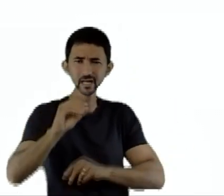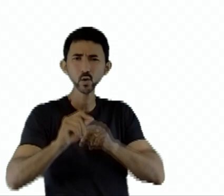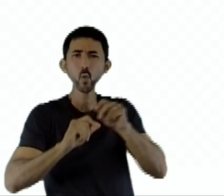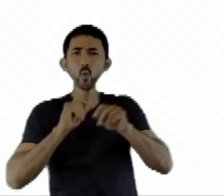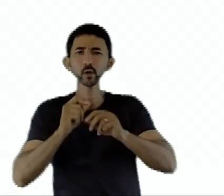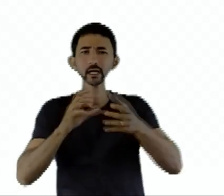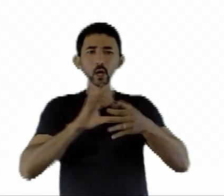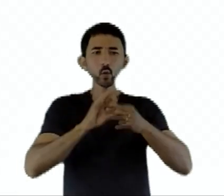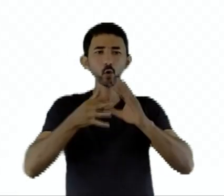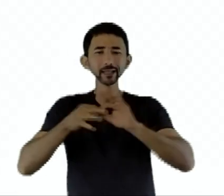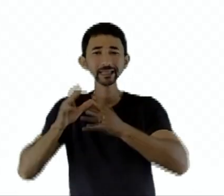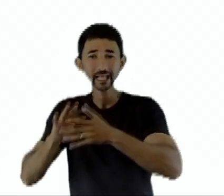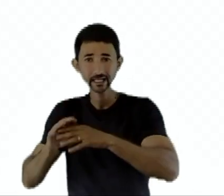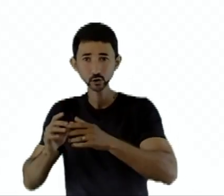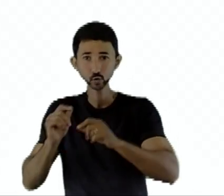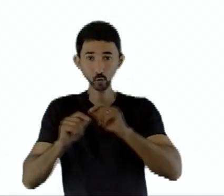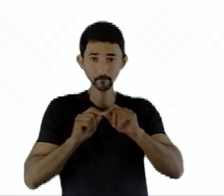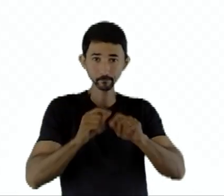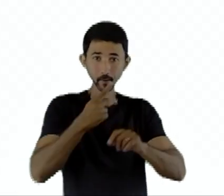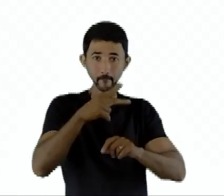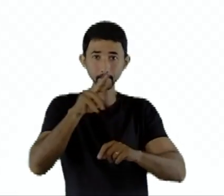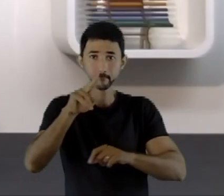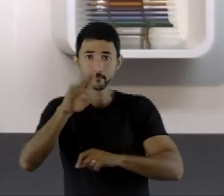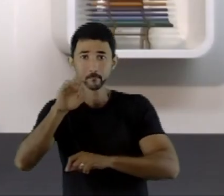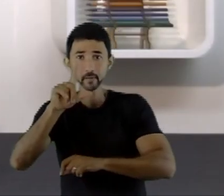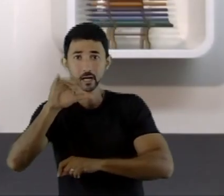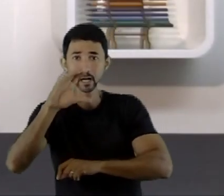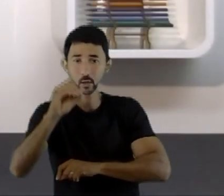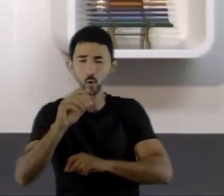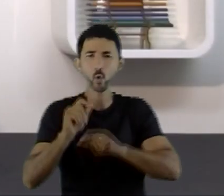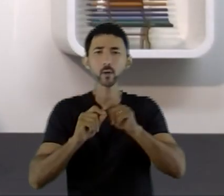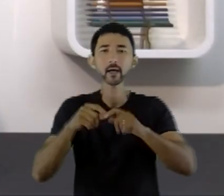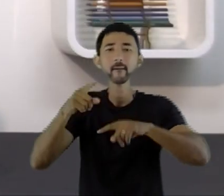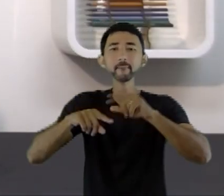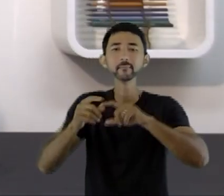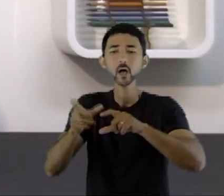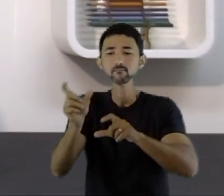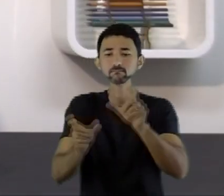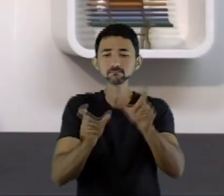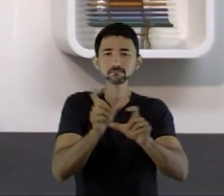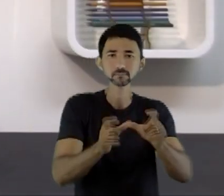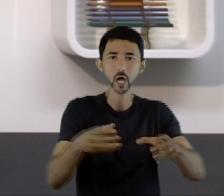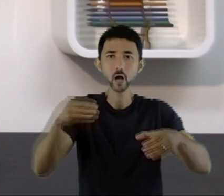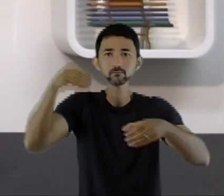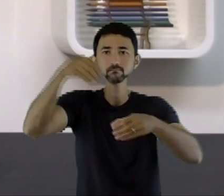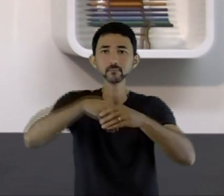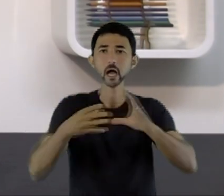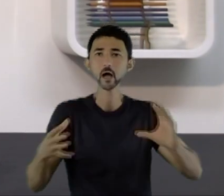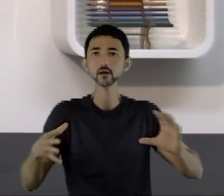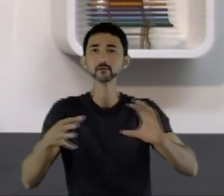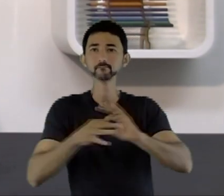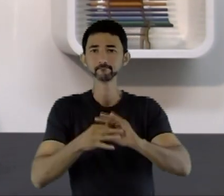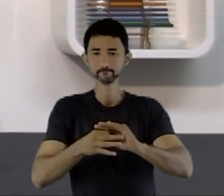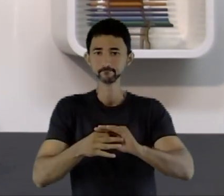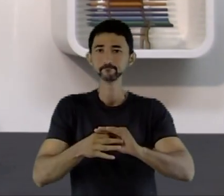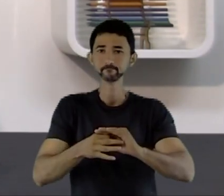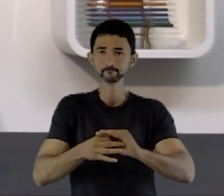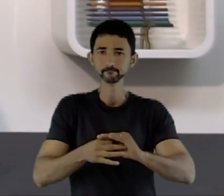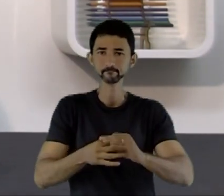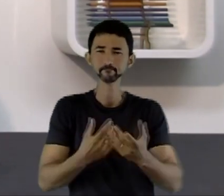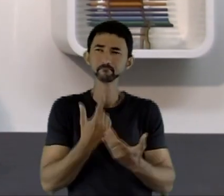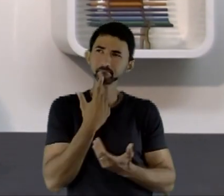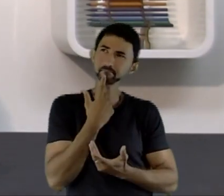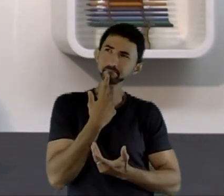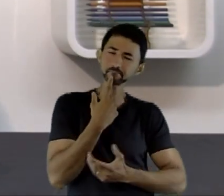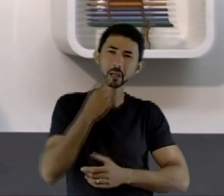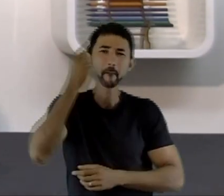e o público, olha aqui para mim, eles são os elementos que fazem parte dessa construção. Vamos pensar